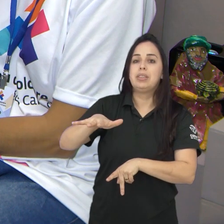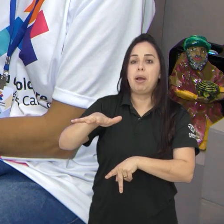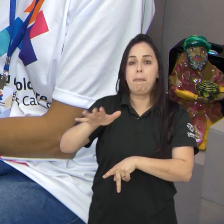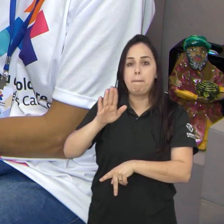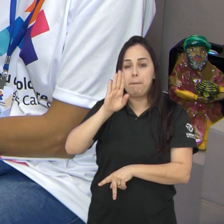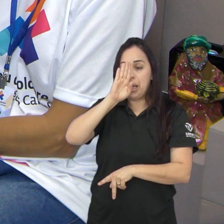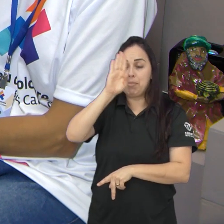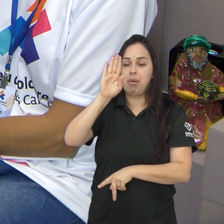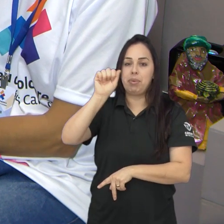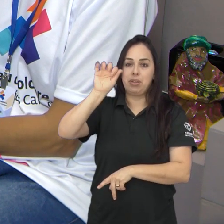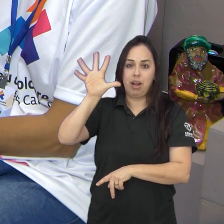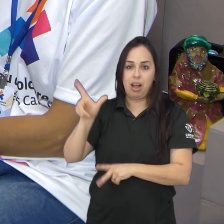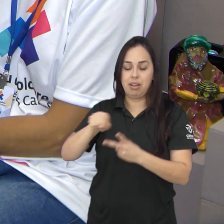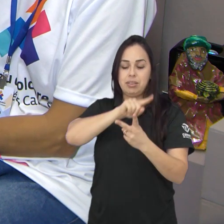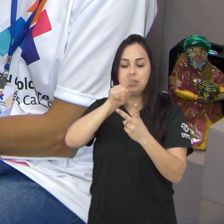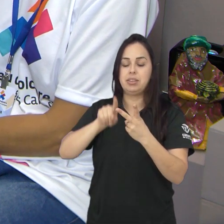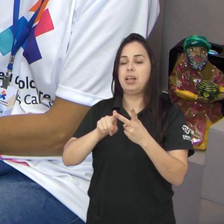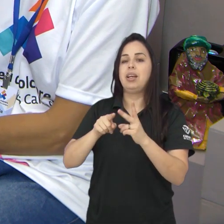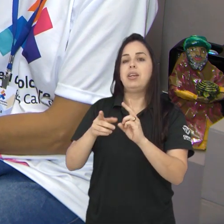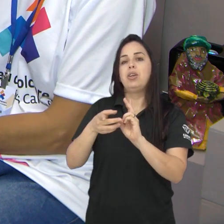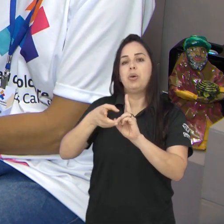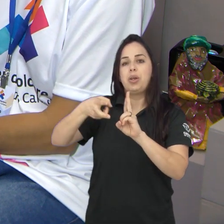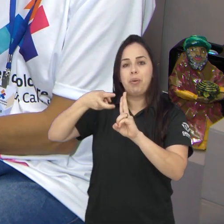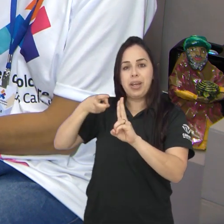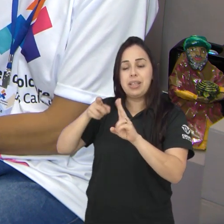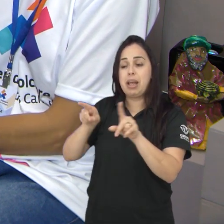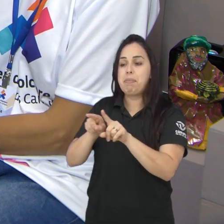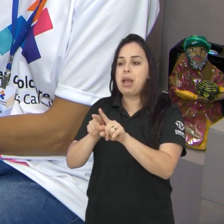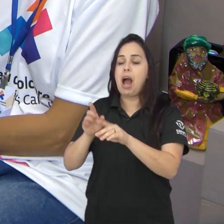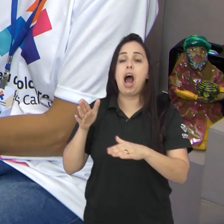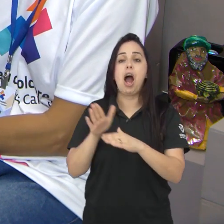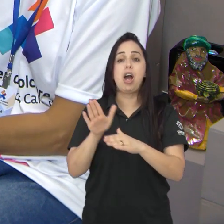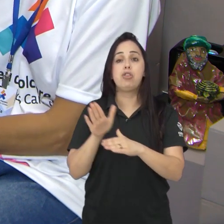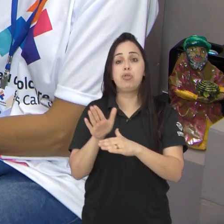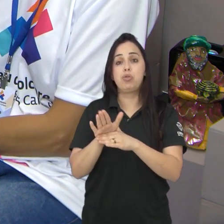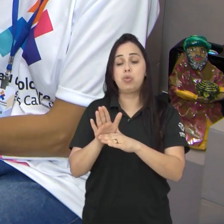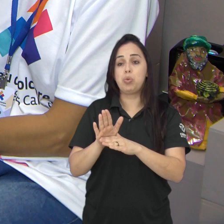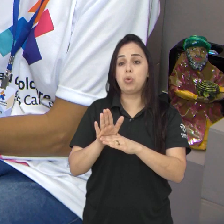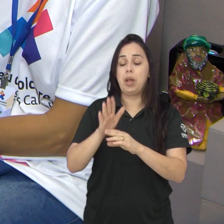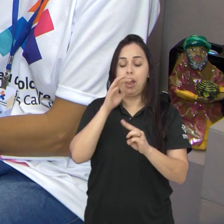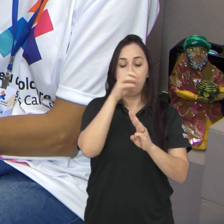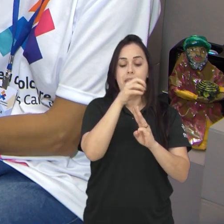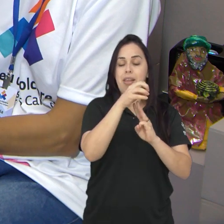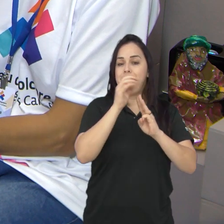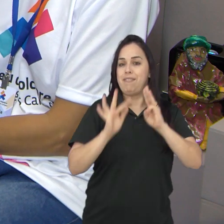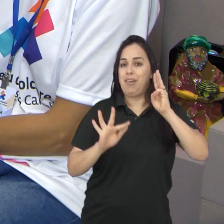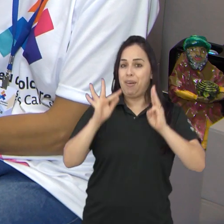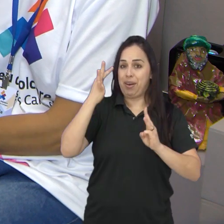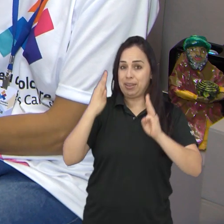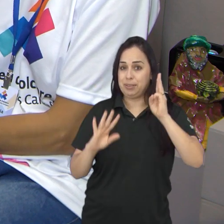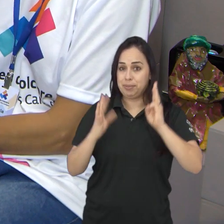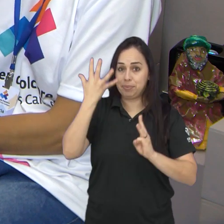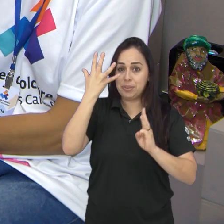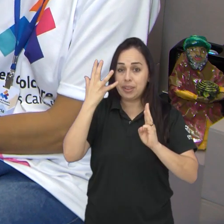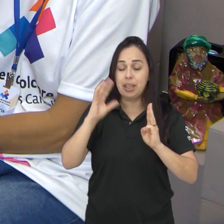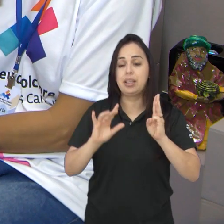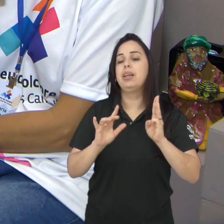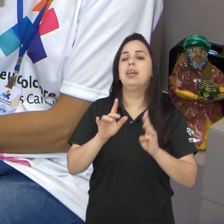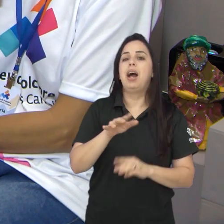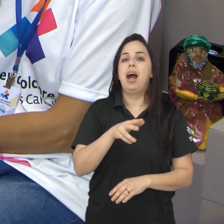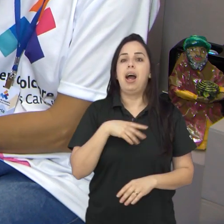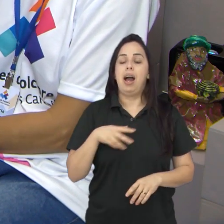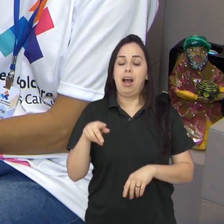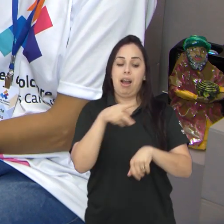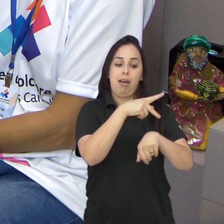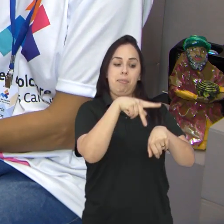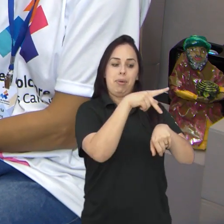especialmente a matriz africana e a matriz indígena, também colaboram com essa Folia de Reis brasileira. Então, a Folia de Reis de